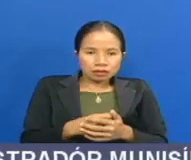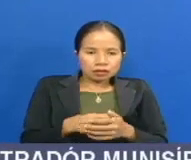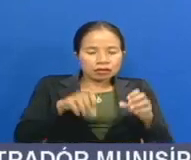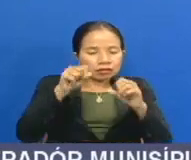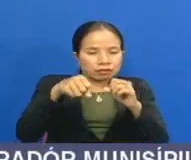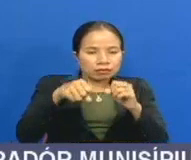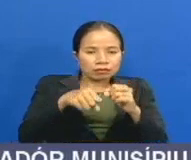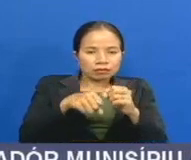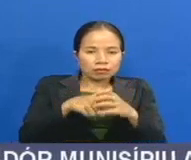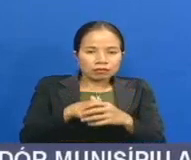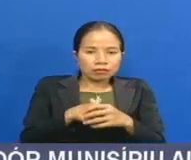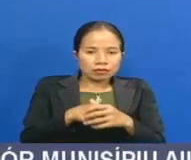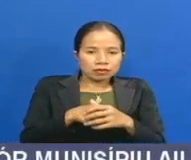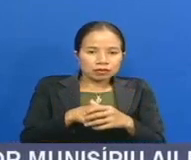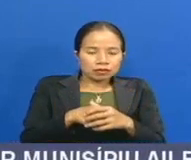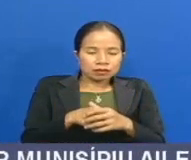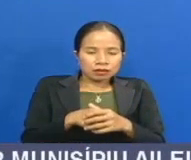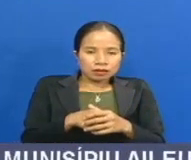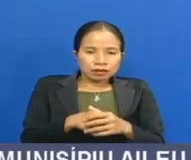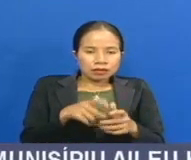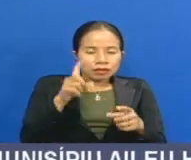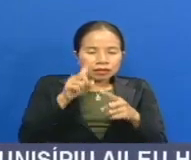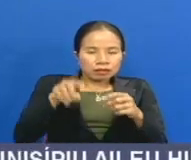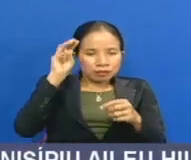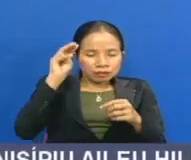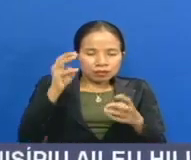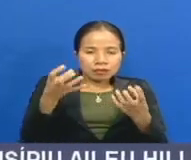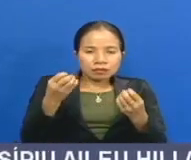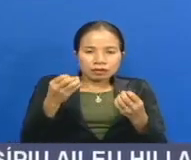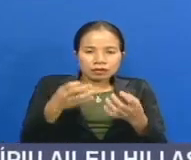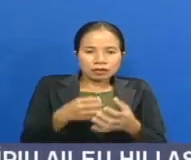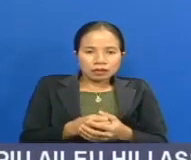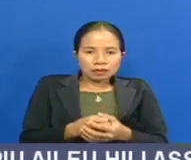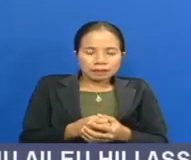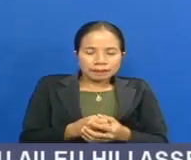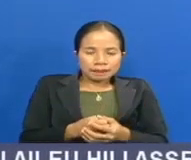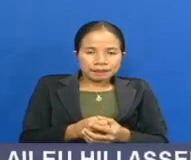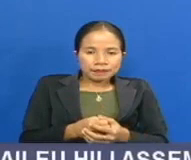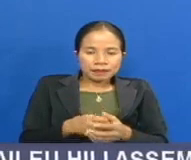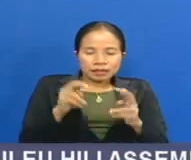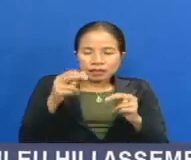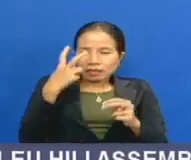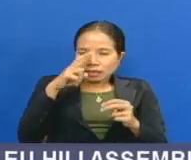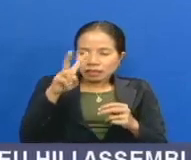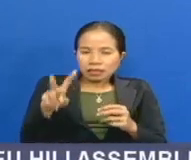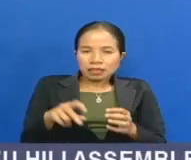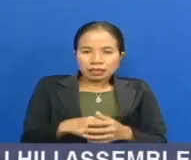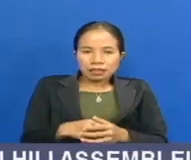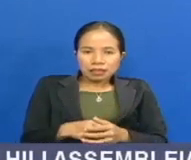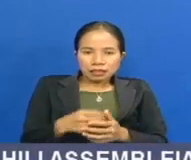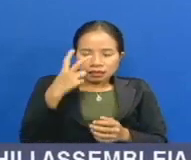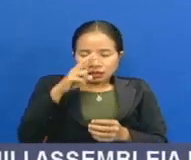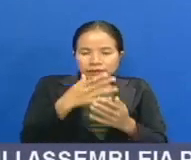proibido que bando então o Ministério Público competente né, tem que ser a fiscalização ao controle para